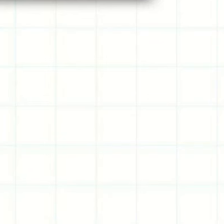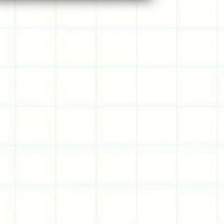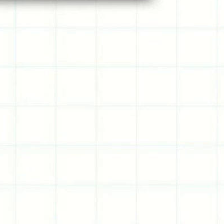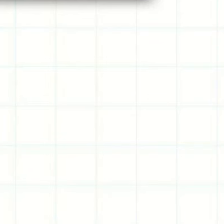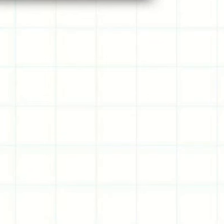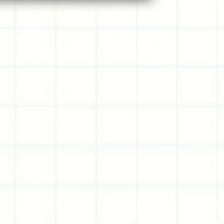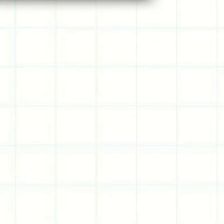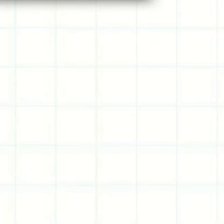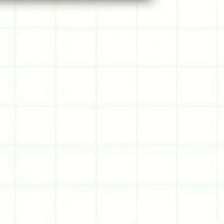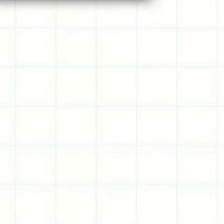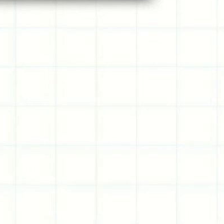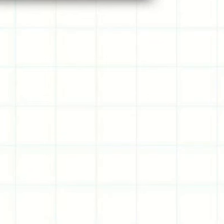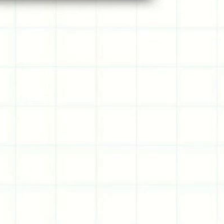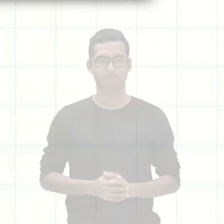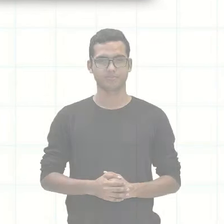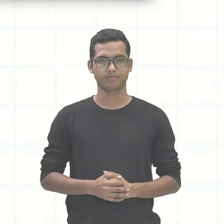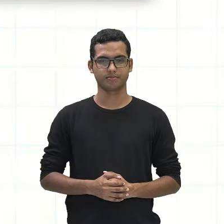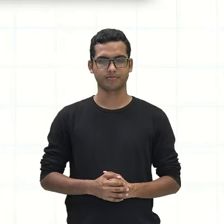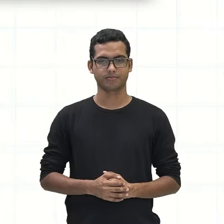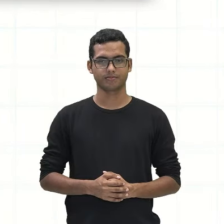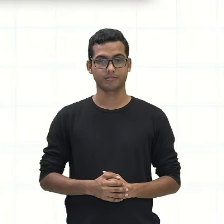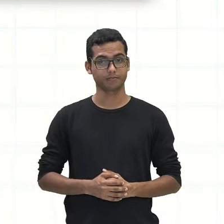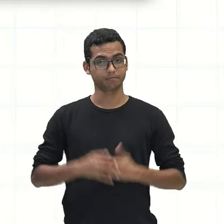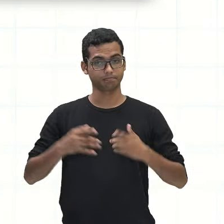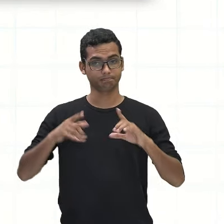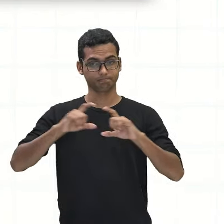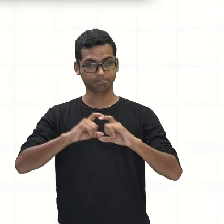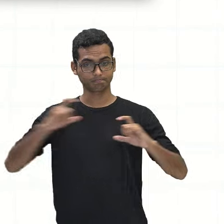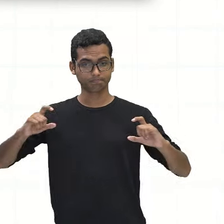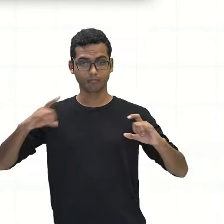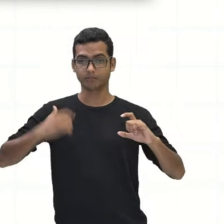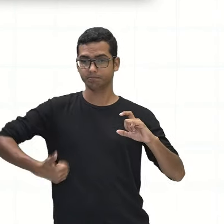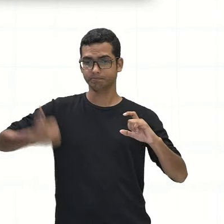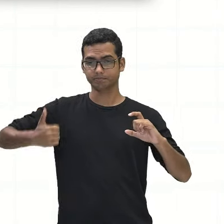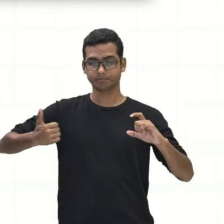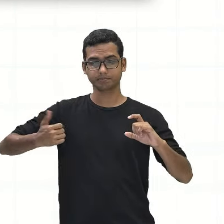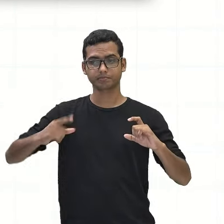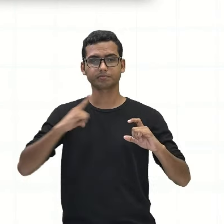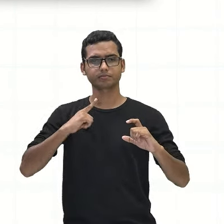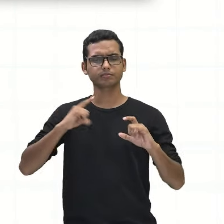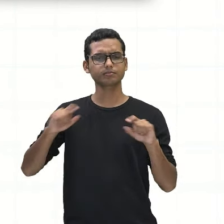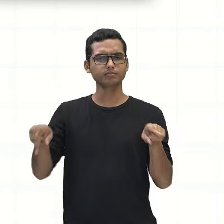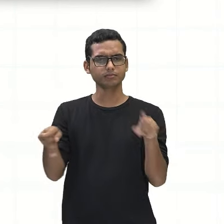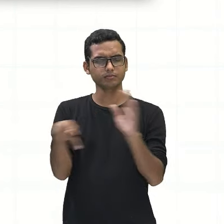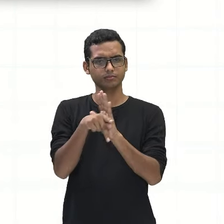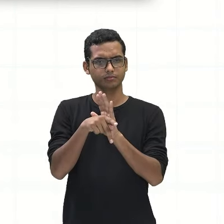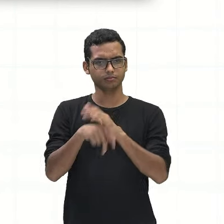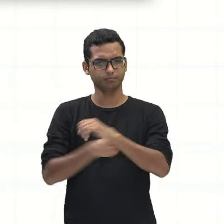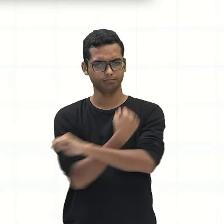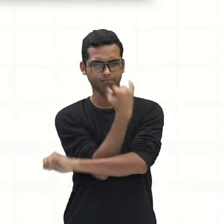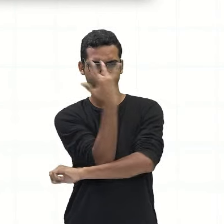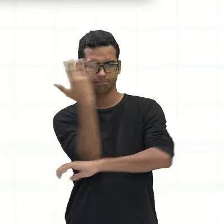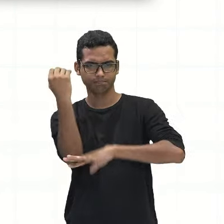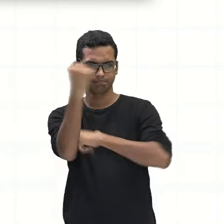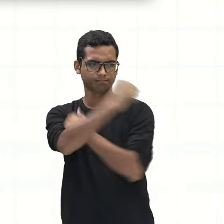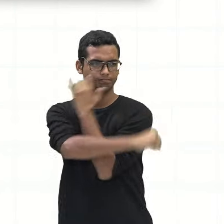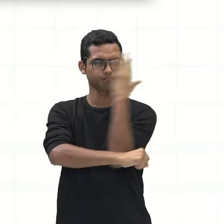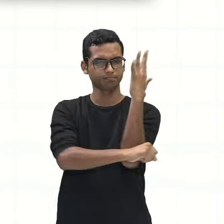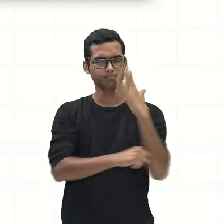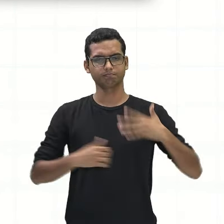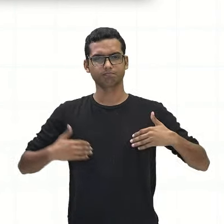quadro, né, dessa narrativa? Temos aqui uma mata, os animais silvestres, né, temos